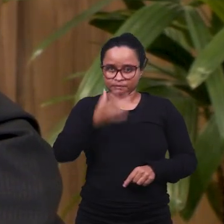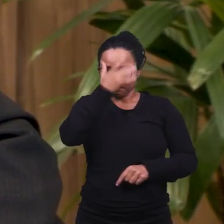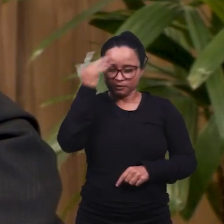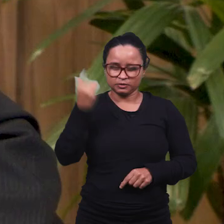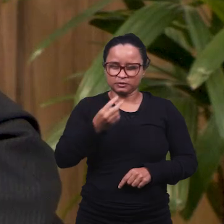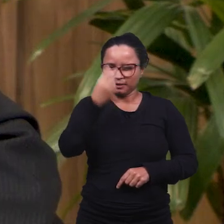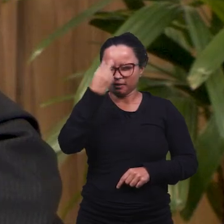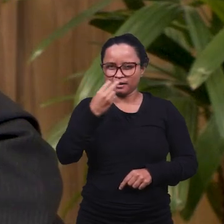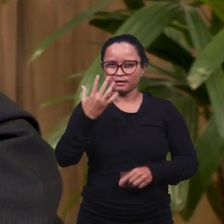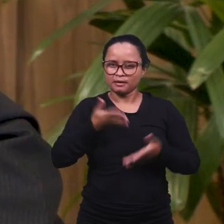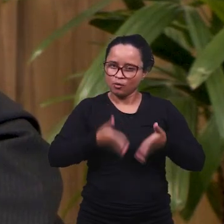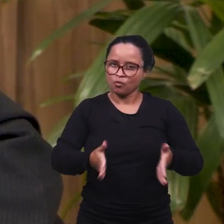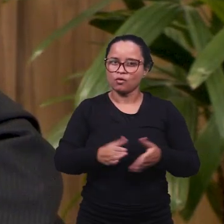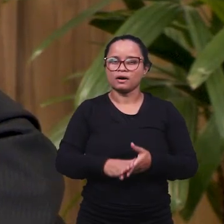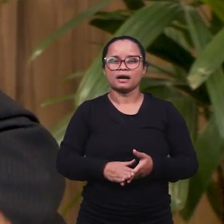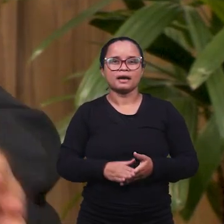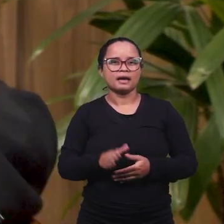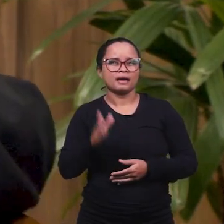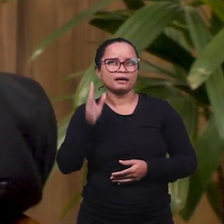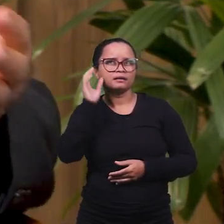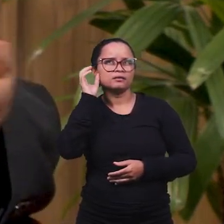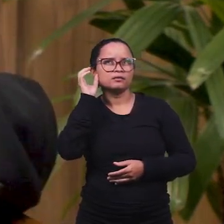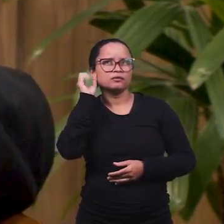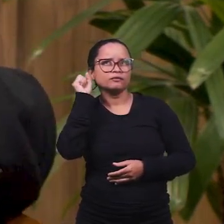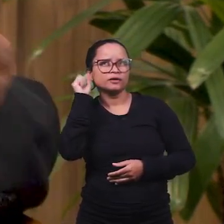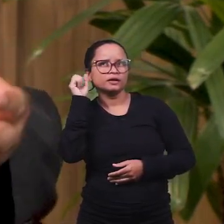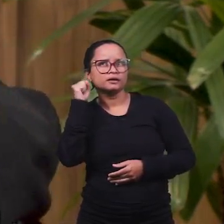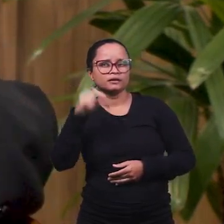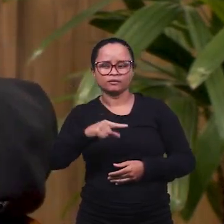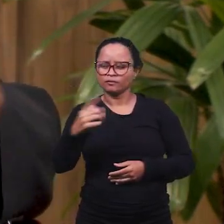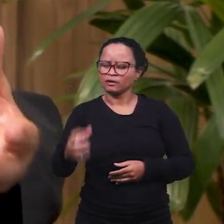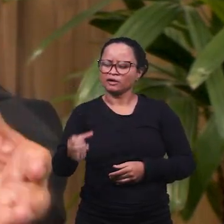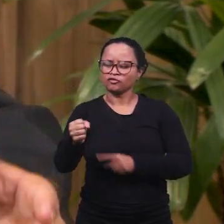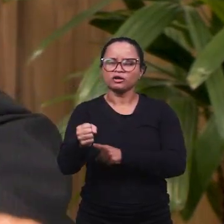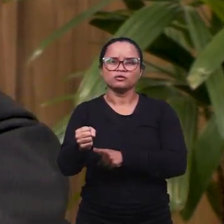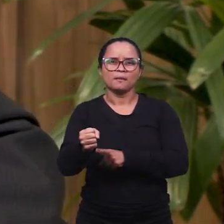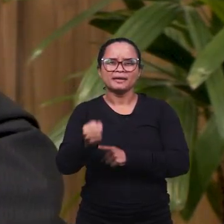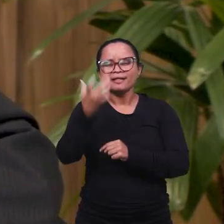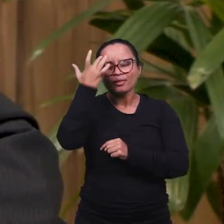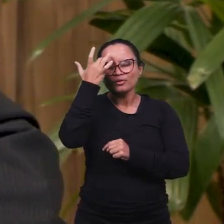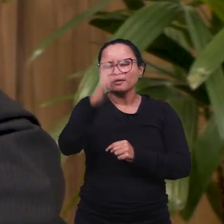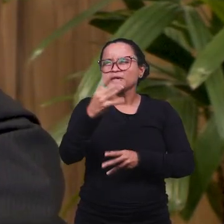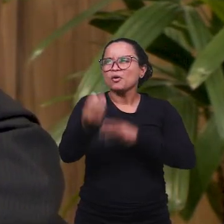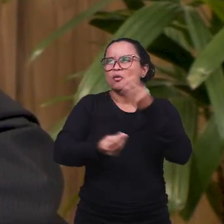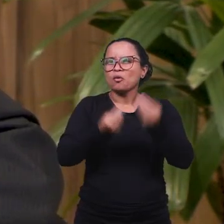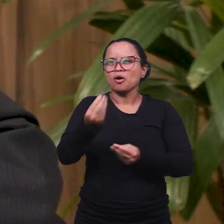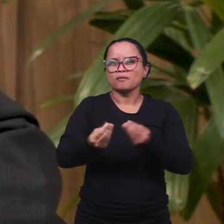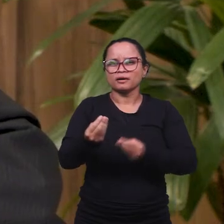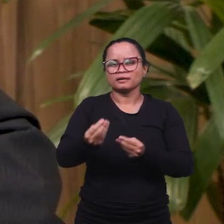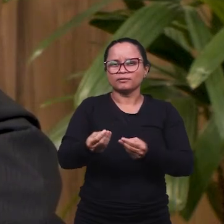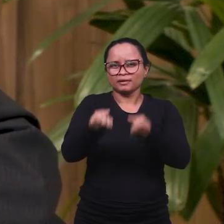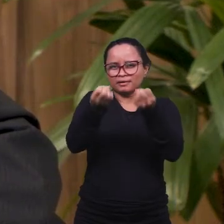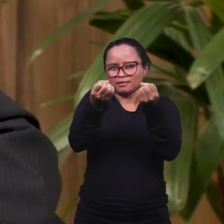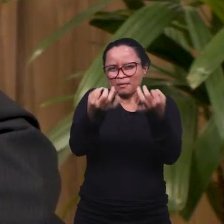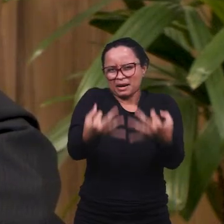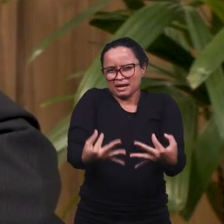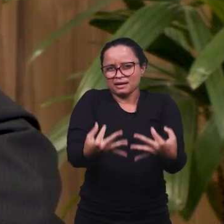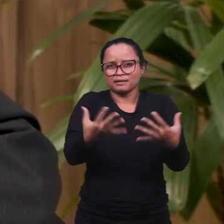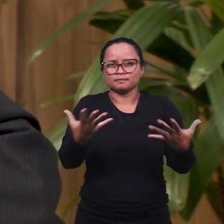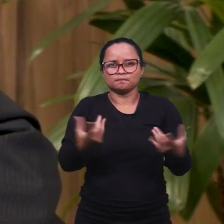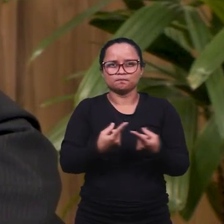uma pessoa cega de nascença, ela ouvia falar do cajado, mas ela não tinha noção sobre o cajado, por exemplo. Como que é esse cajado? Por mais que